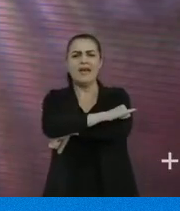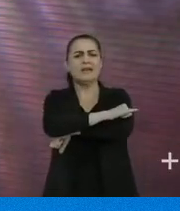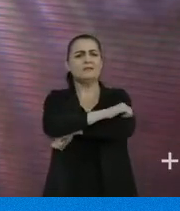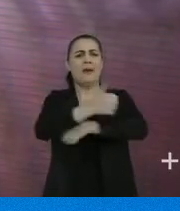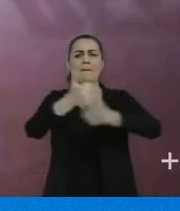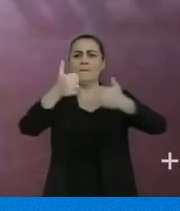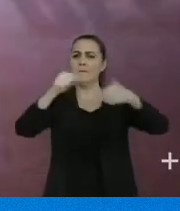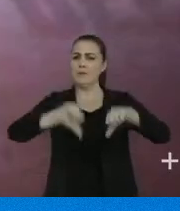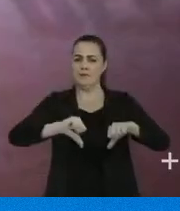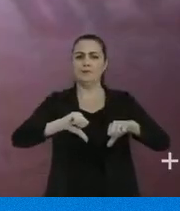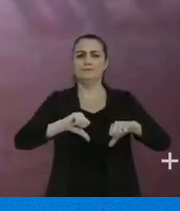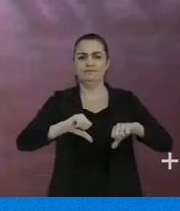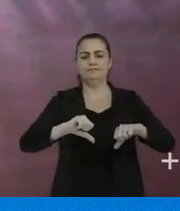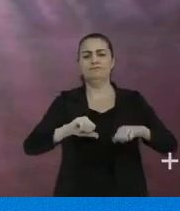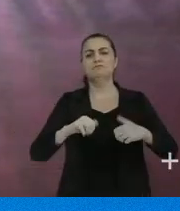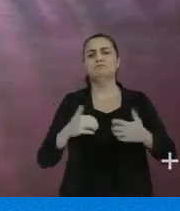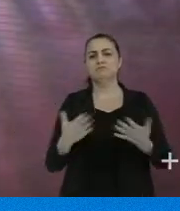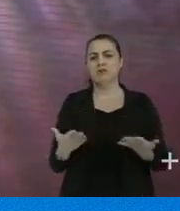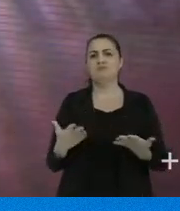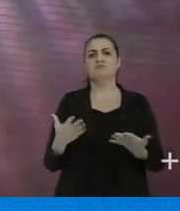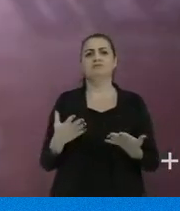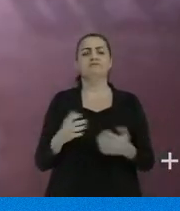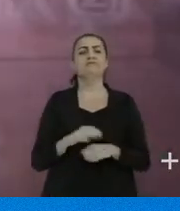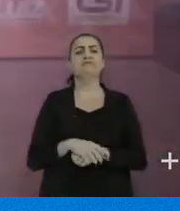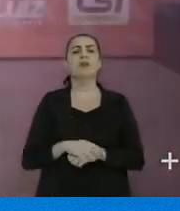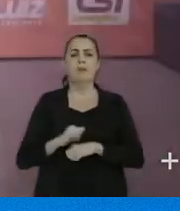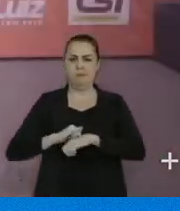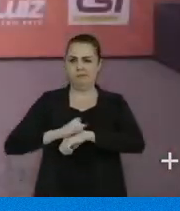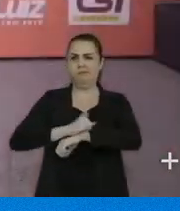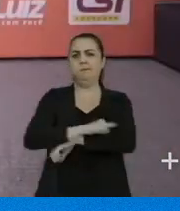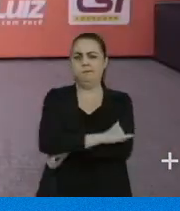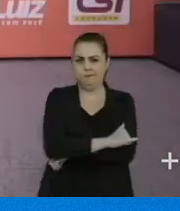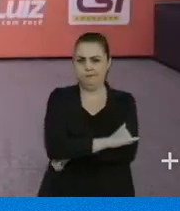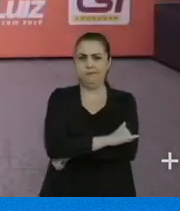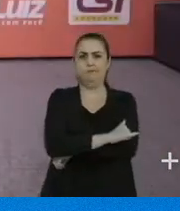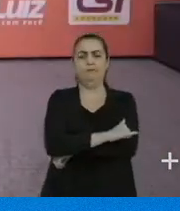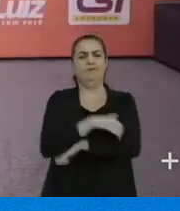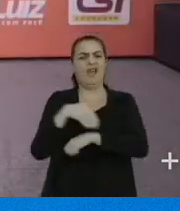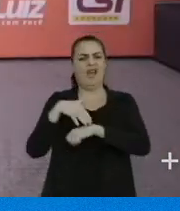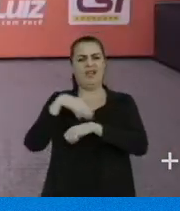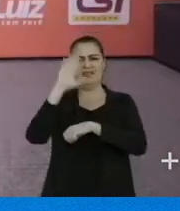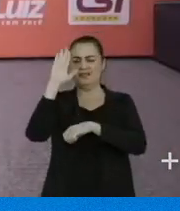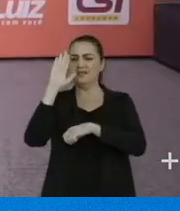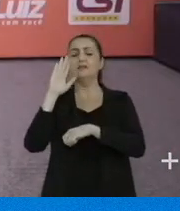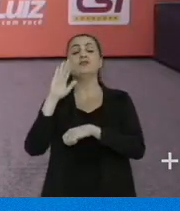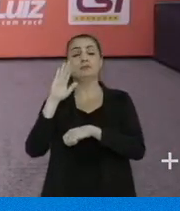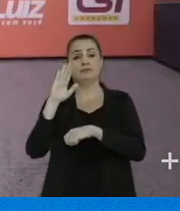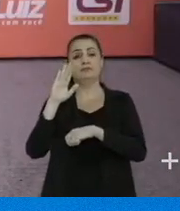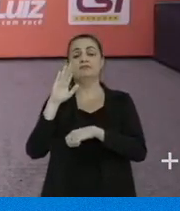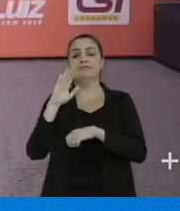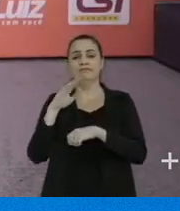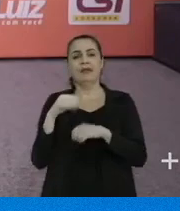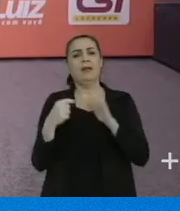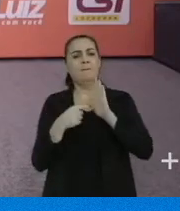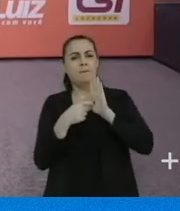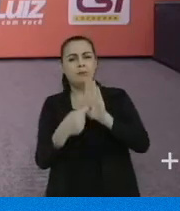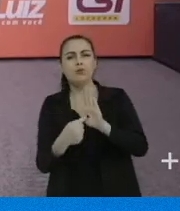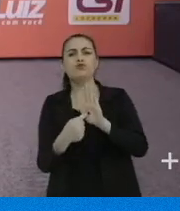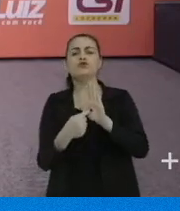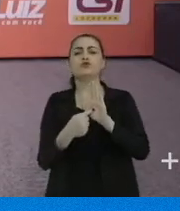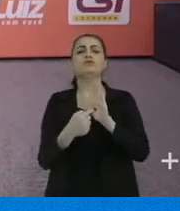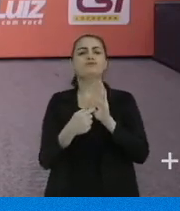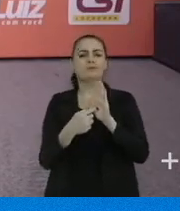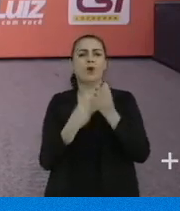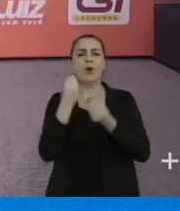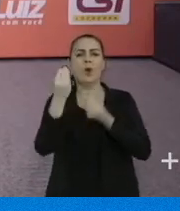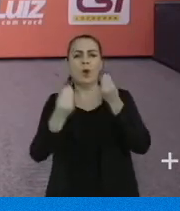a obesidade, o peso acima do ideal, representou muito no desfecho dos pacientes